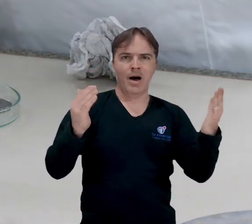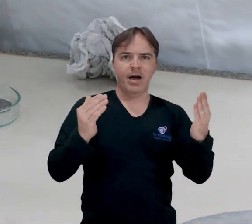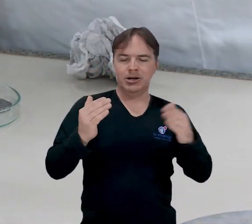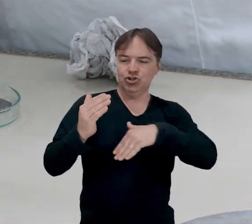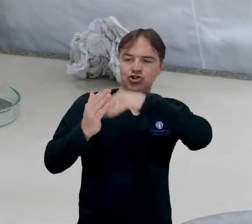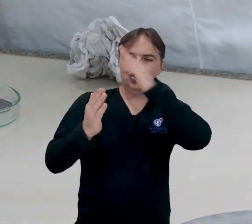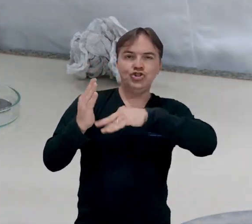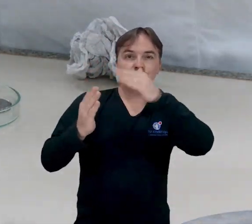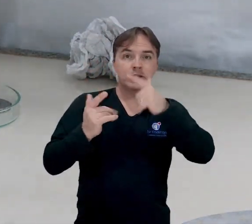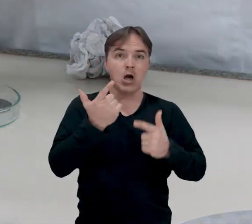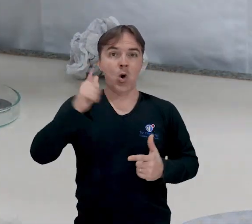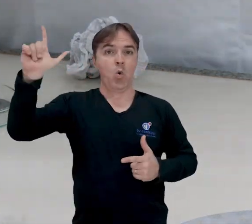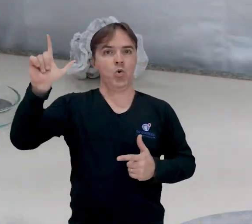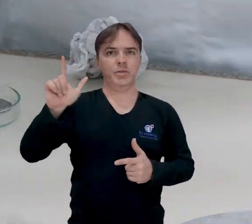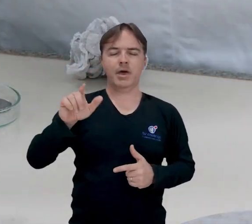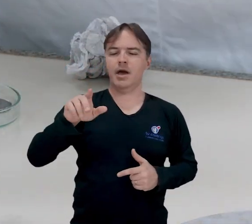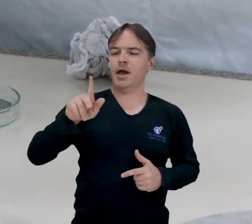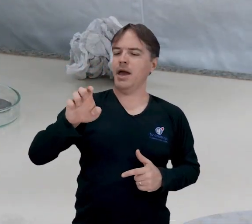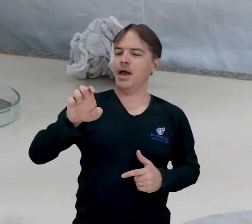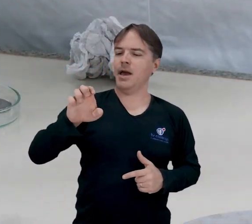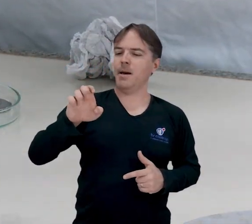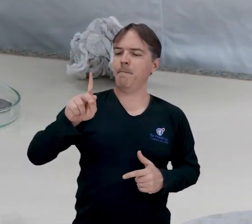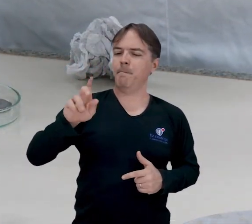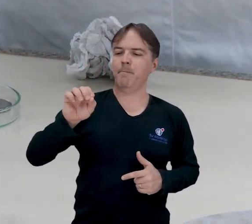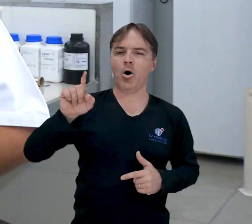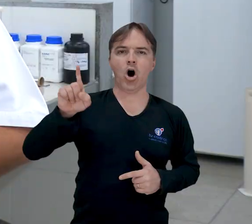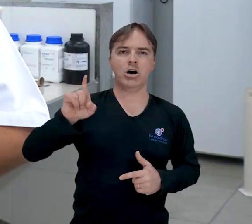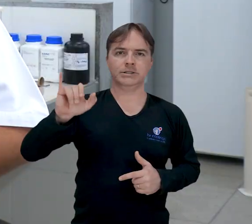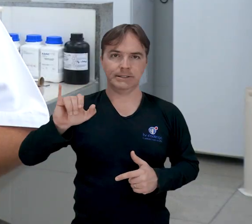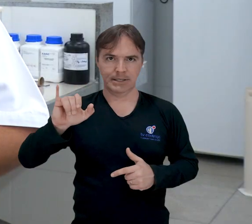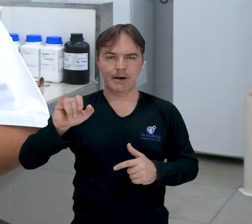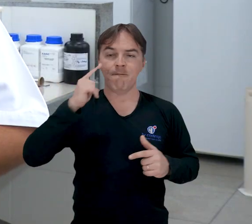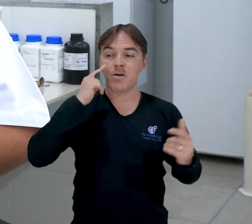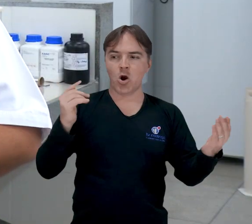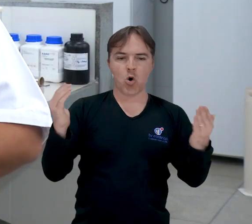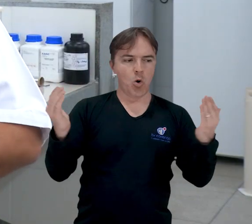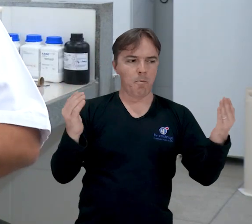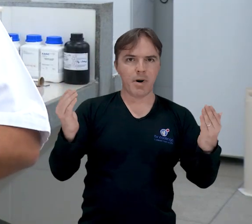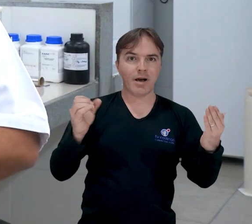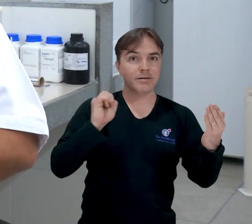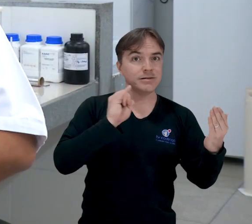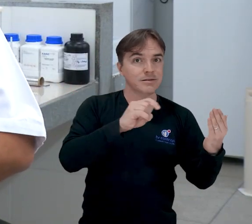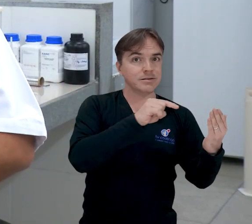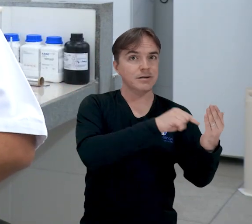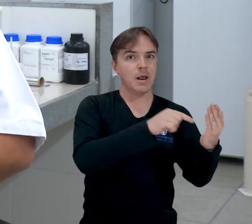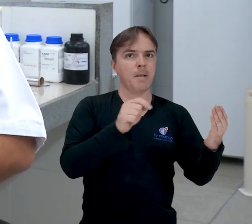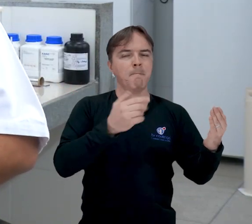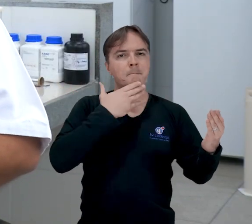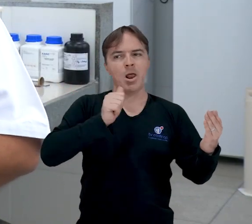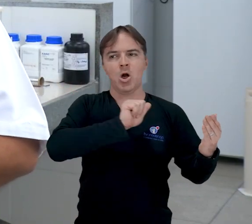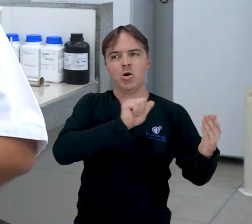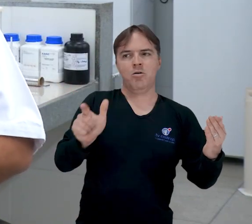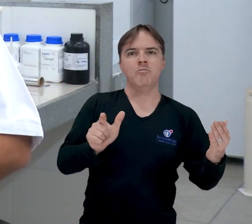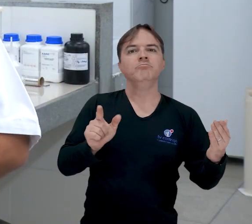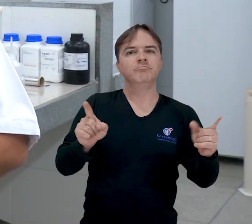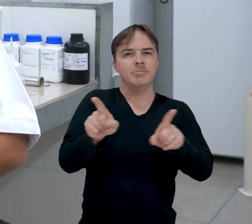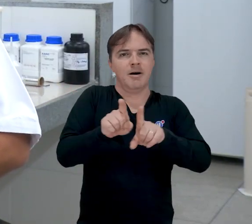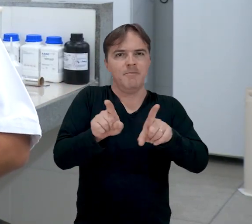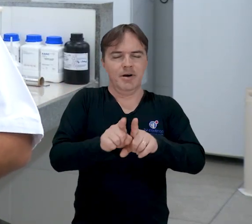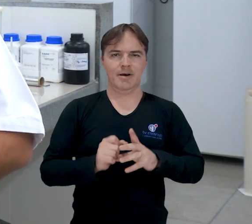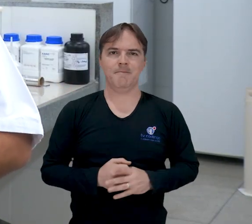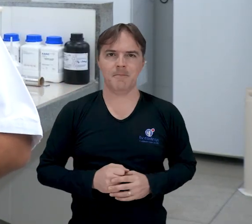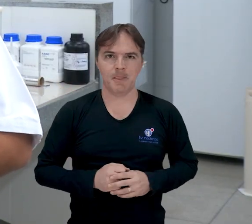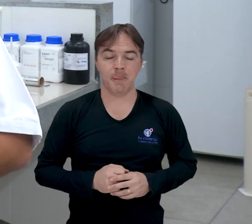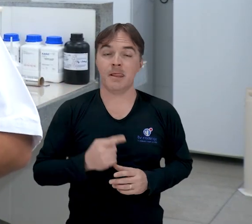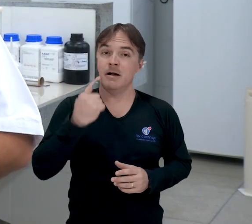esse nosso revestimento, né, que a gente propôs. Tem também uma ideia de trabalhar com outros biofilmes de outras colônias de